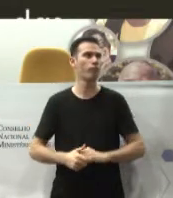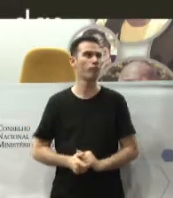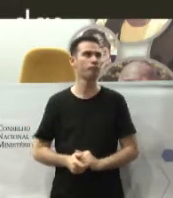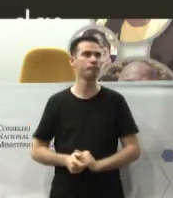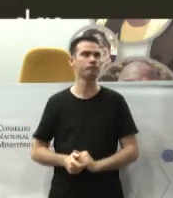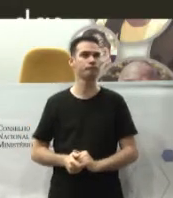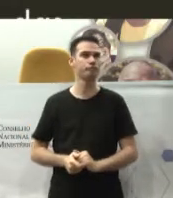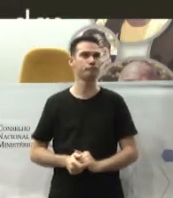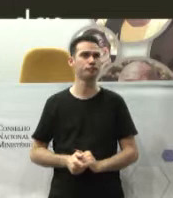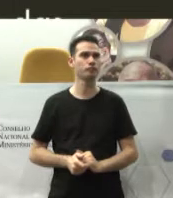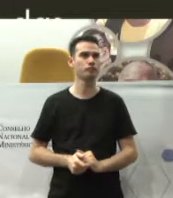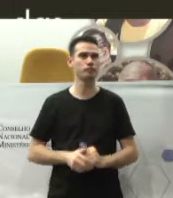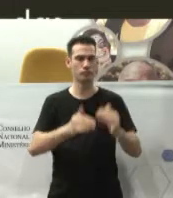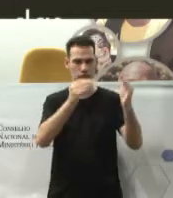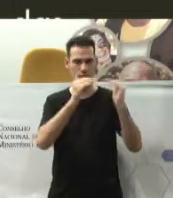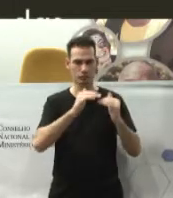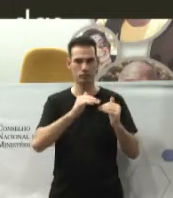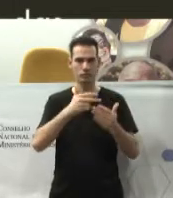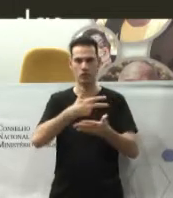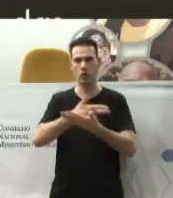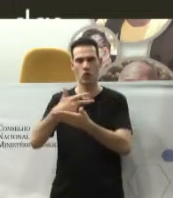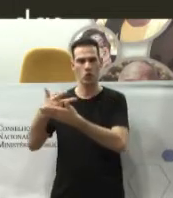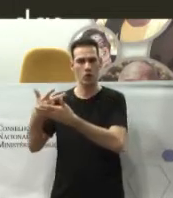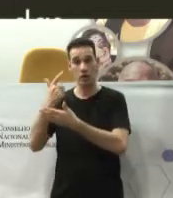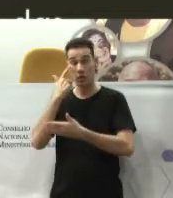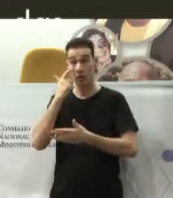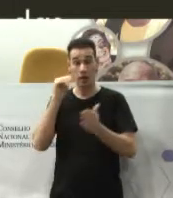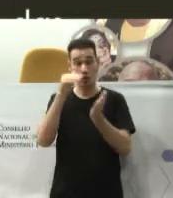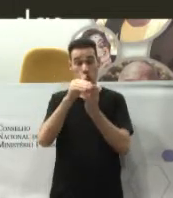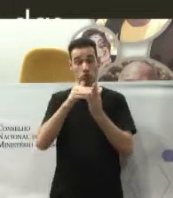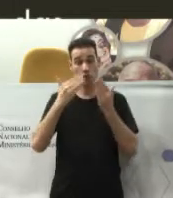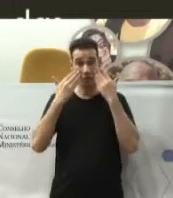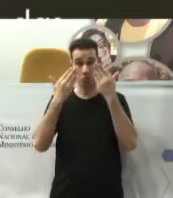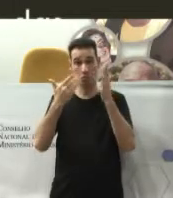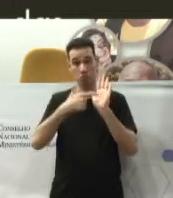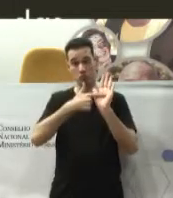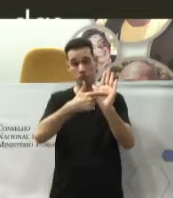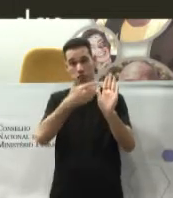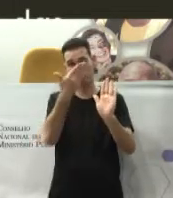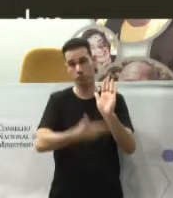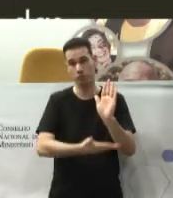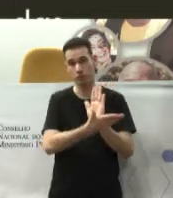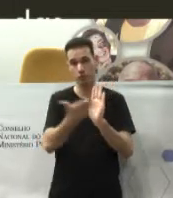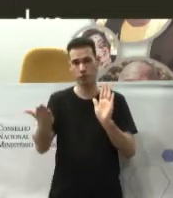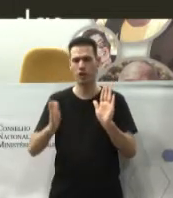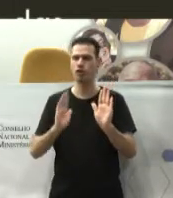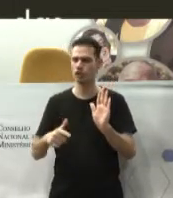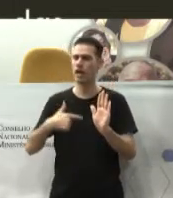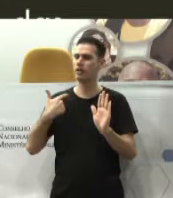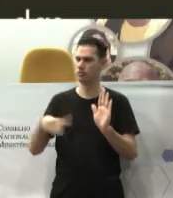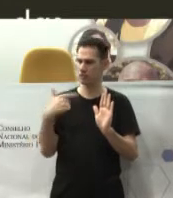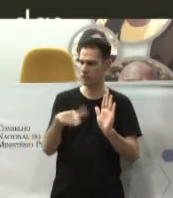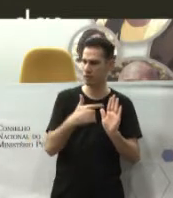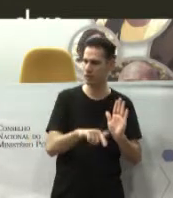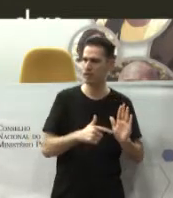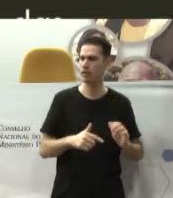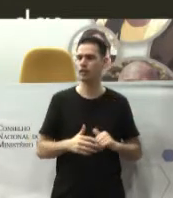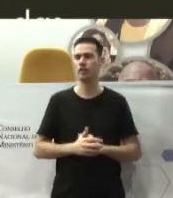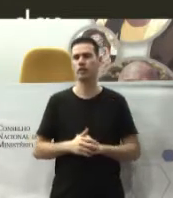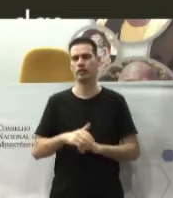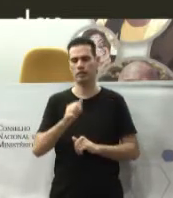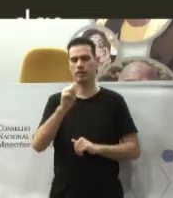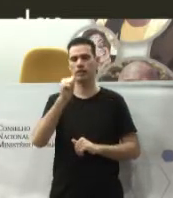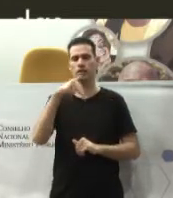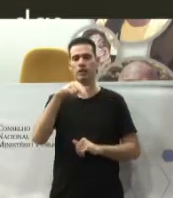O caso dos leitos psiquiátricos é o último que eu vou mostrar para os senhores, embora eu já esteja trabalhando com a questão da